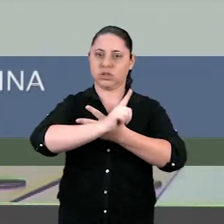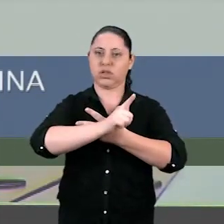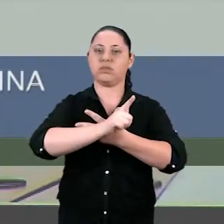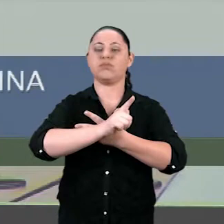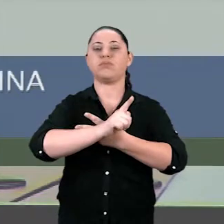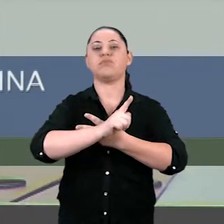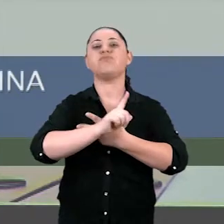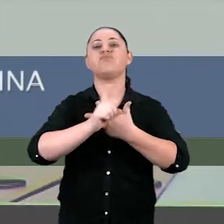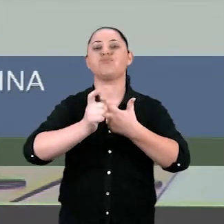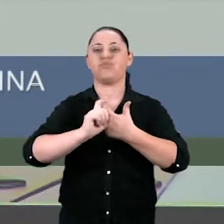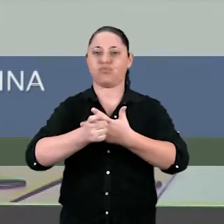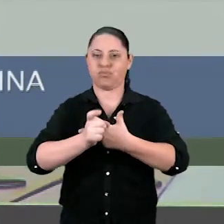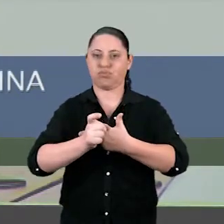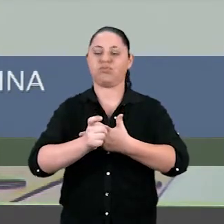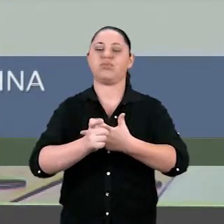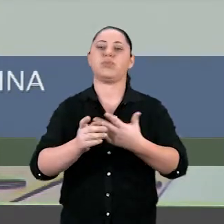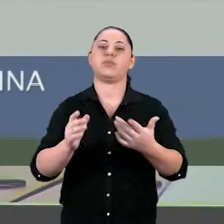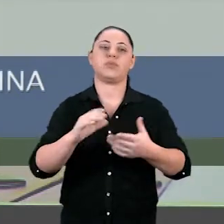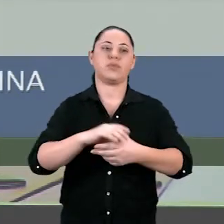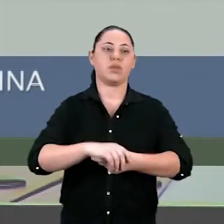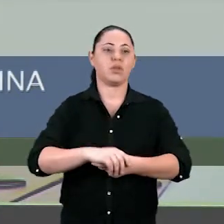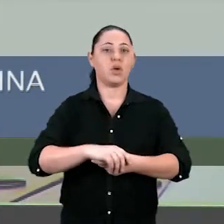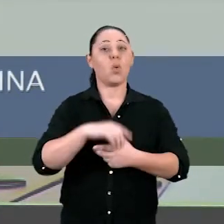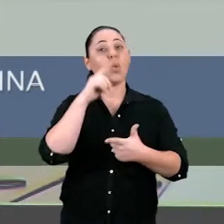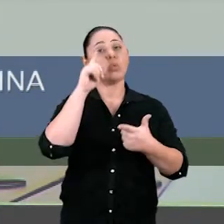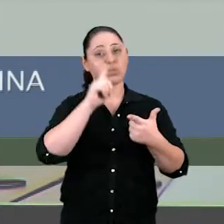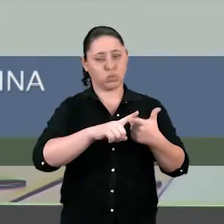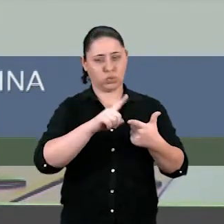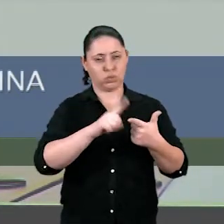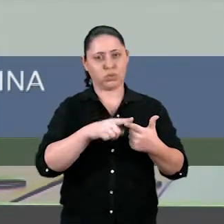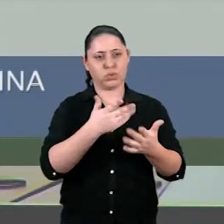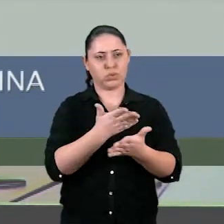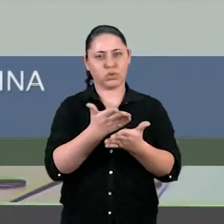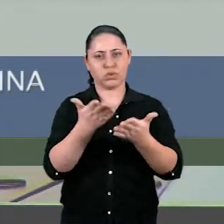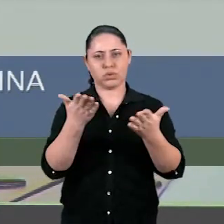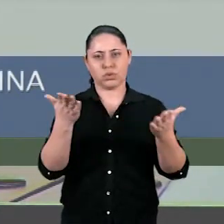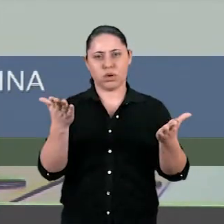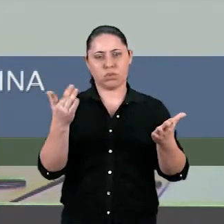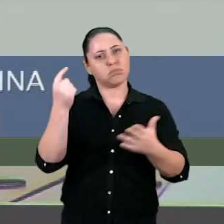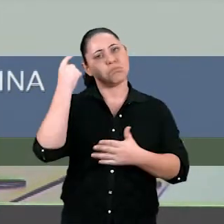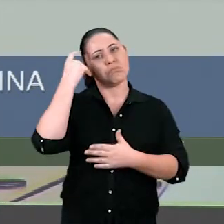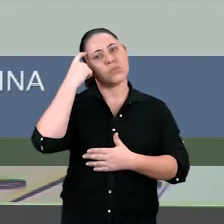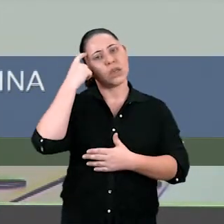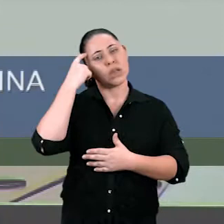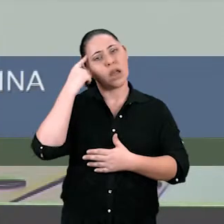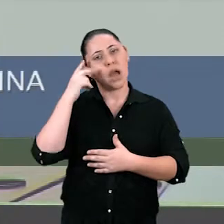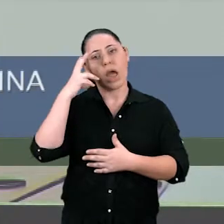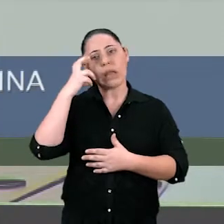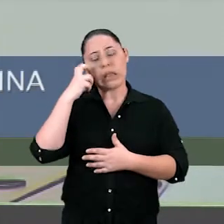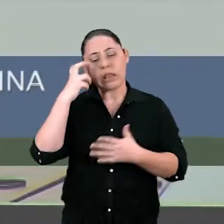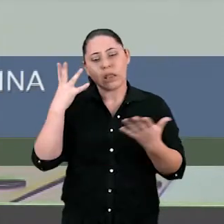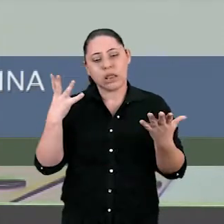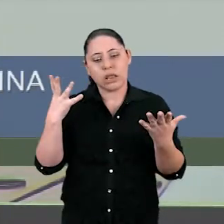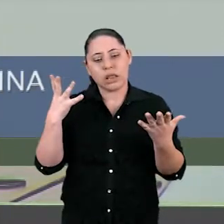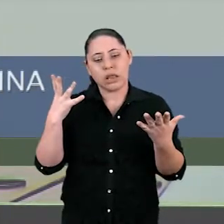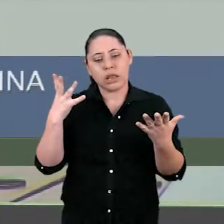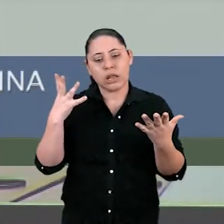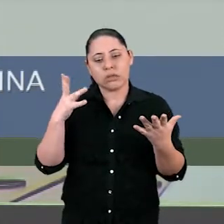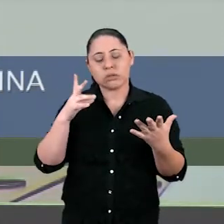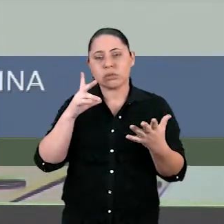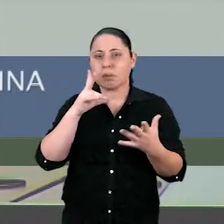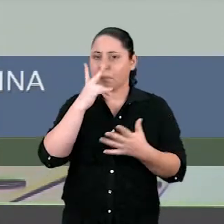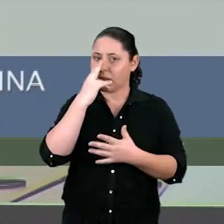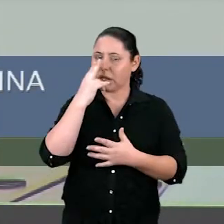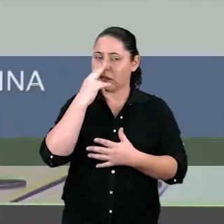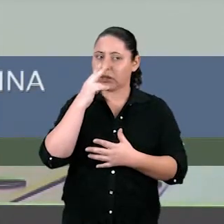A outra saída, que nós, na minha concepção, estamos adotando aqui, é criar essa mutação constitucional do Instituto de